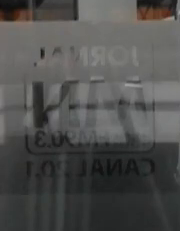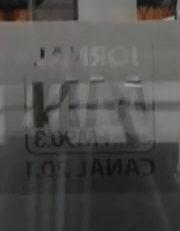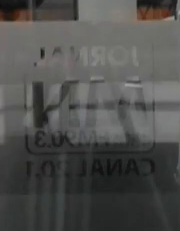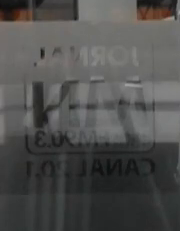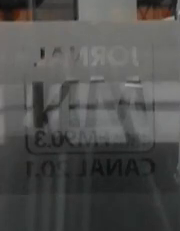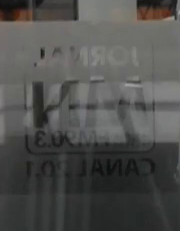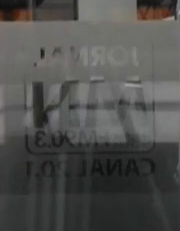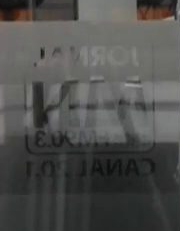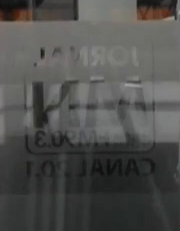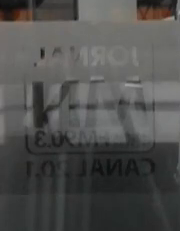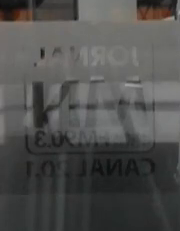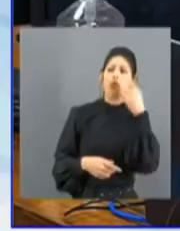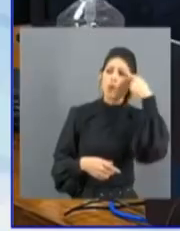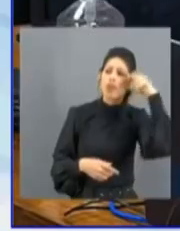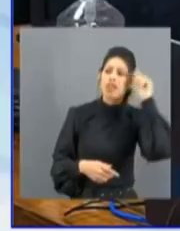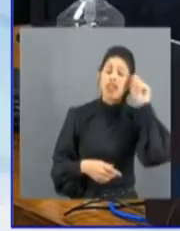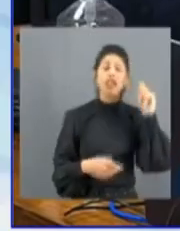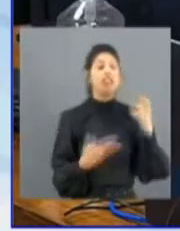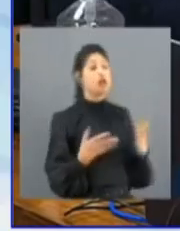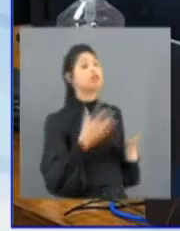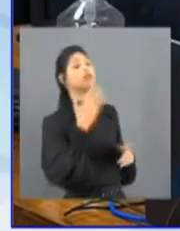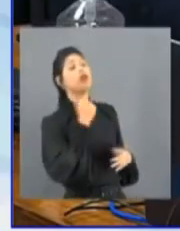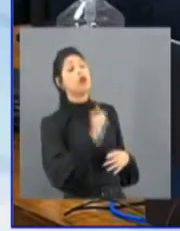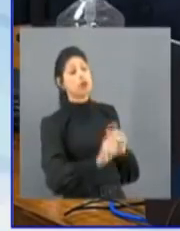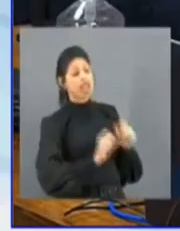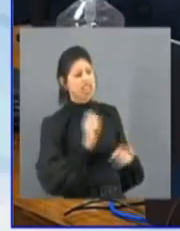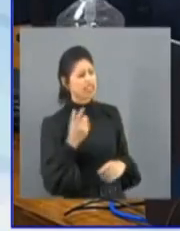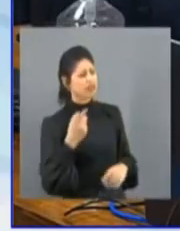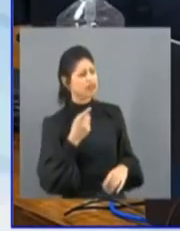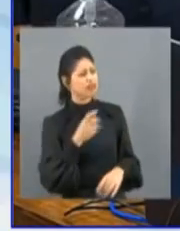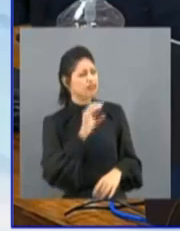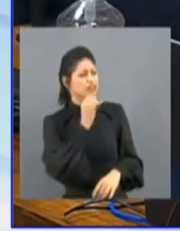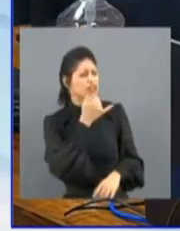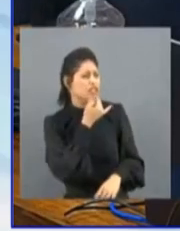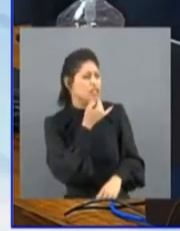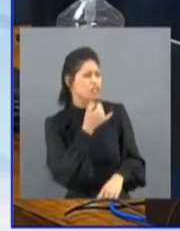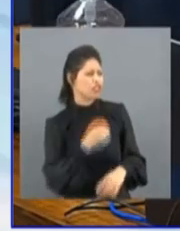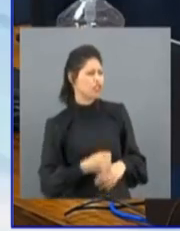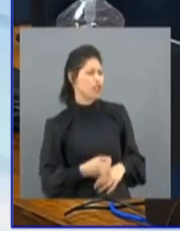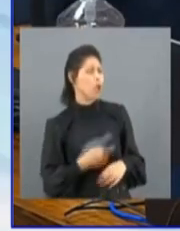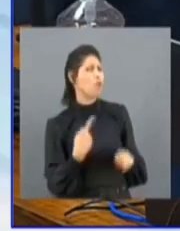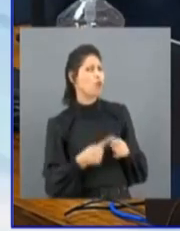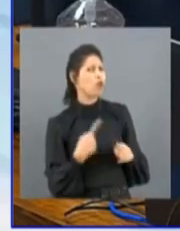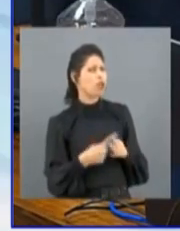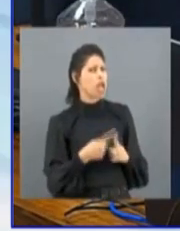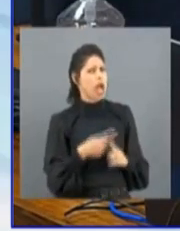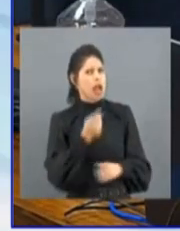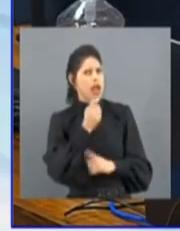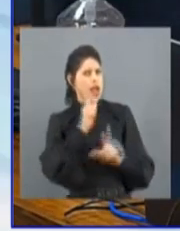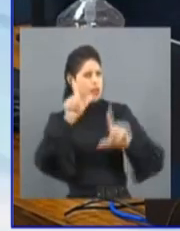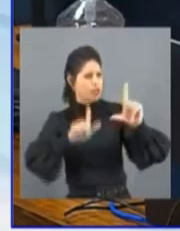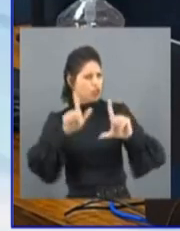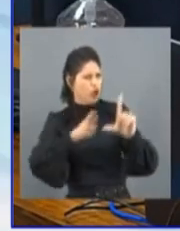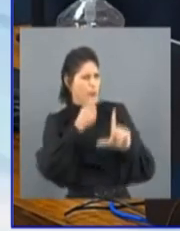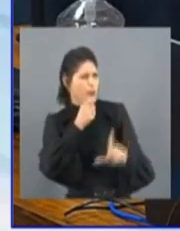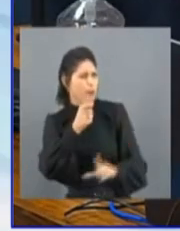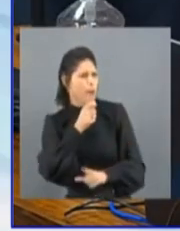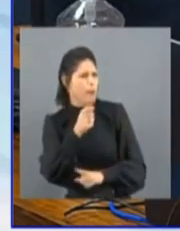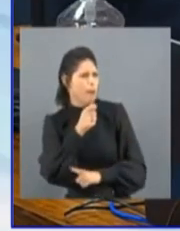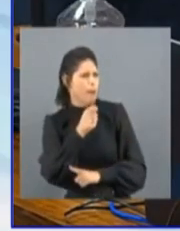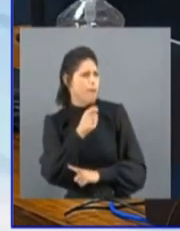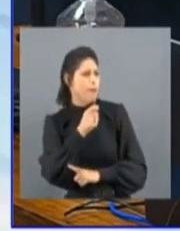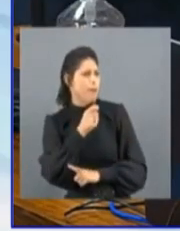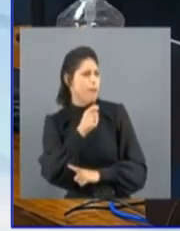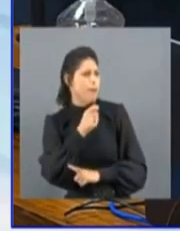Fabiano Contarato. Fabiano Contarato, o senador lá do PT, do Espírito Santo também, são colegas de bancada, já